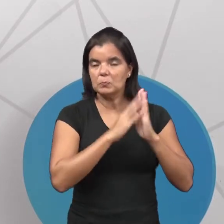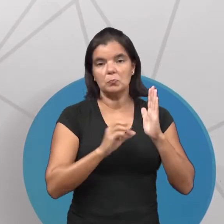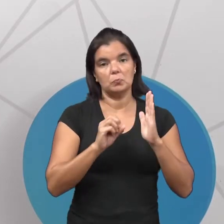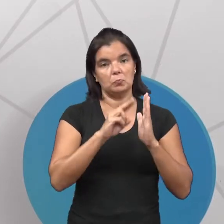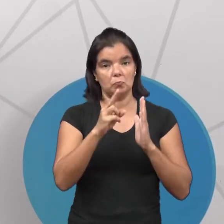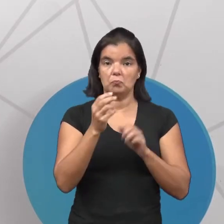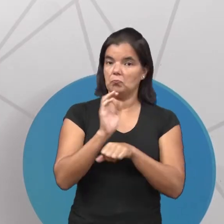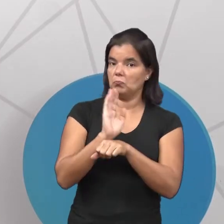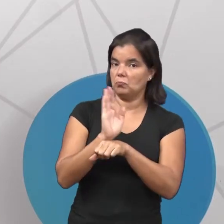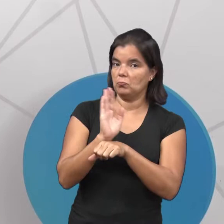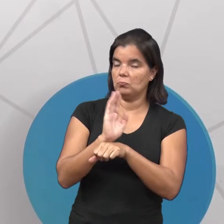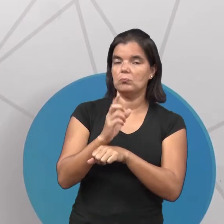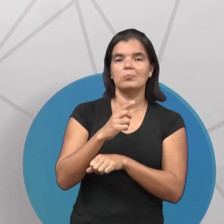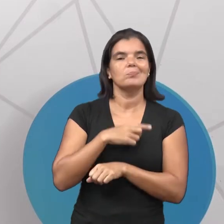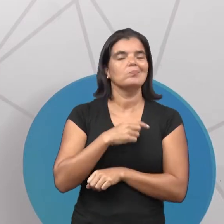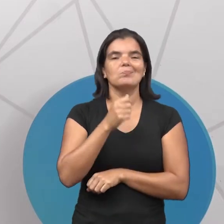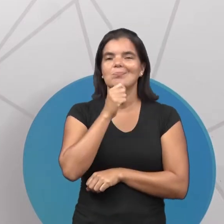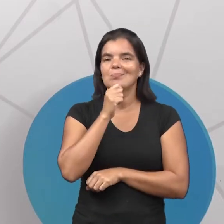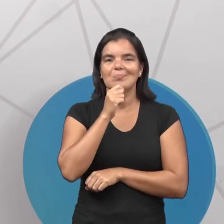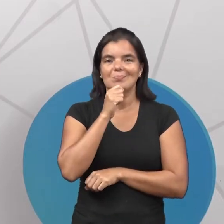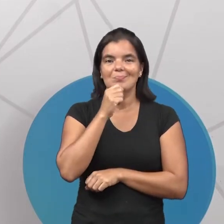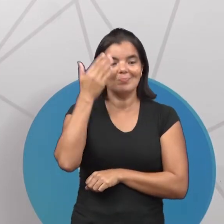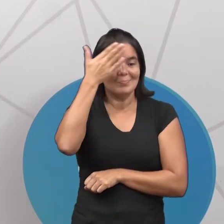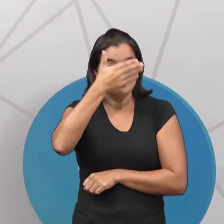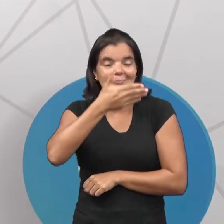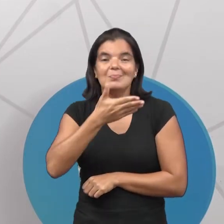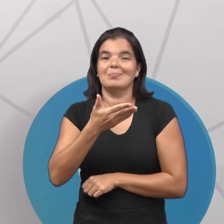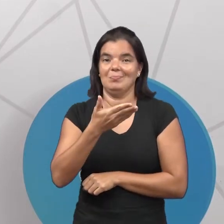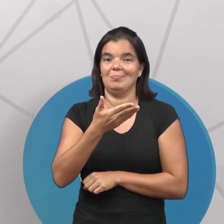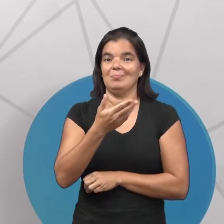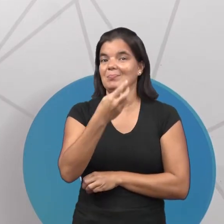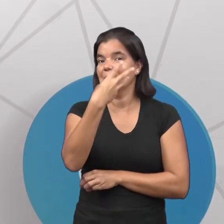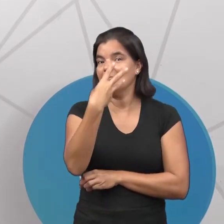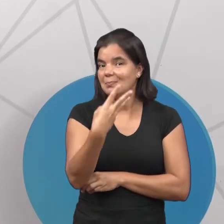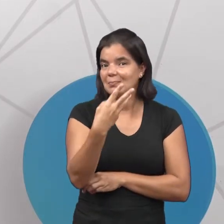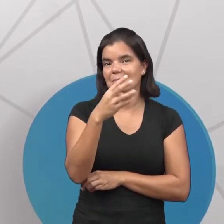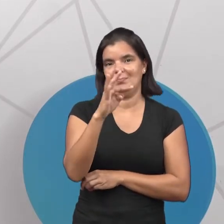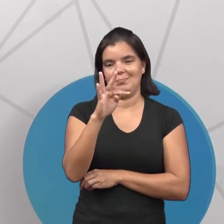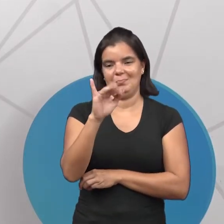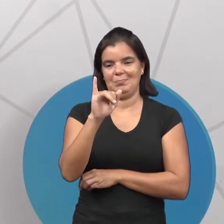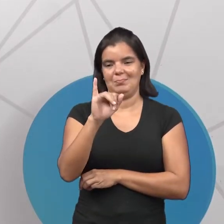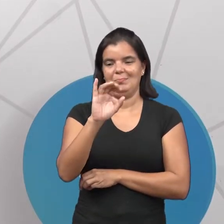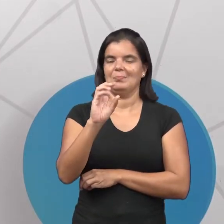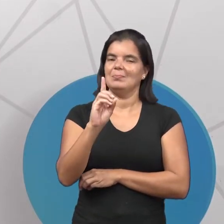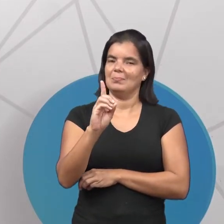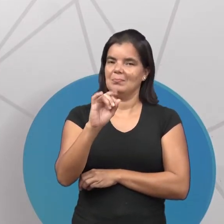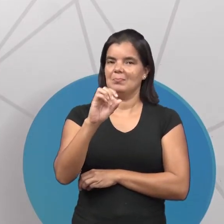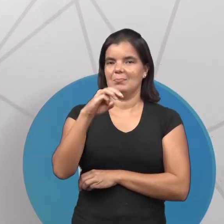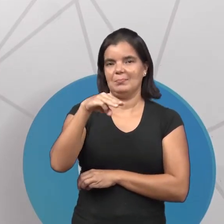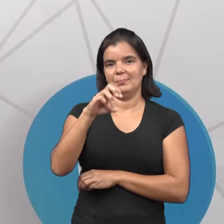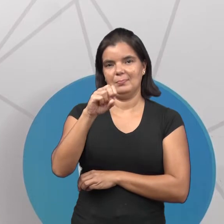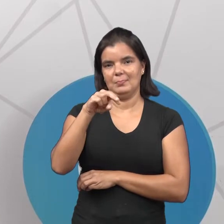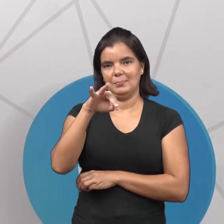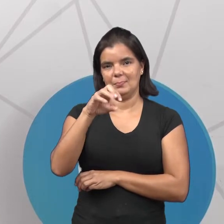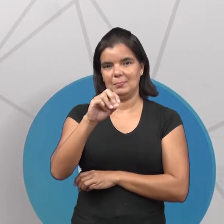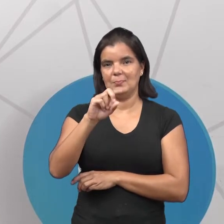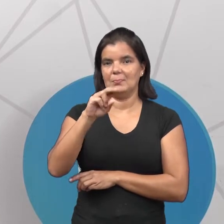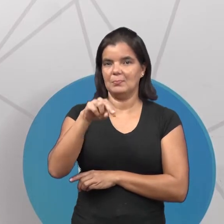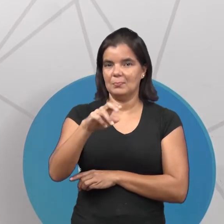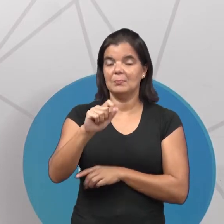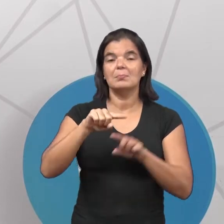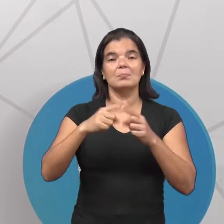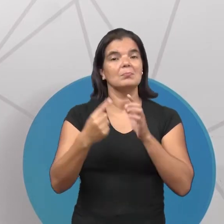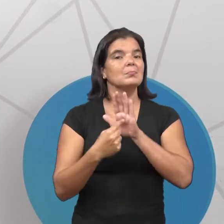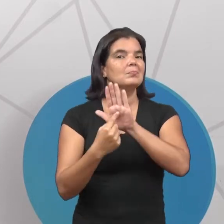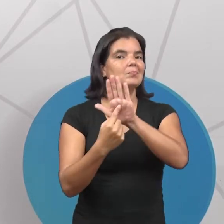no cinema, nós não estamos diante de obras de arte tridimensionais. Nós estamos diante de uma representação da